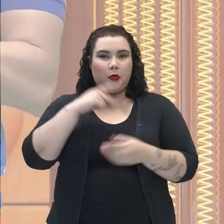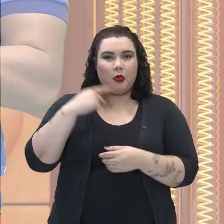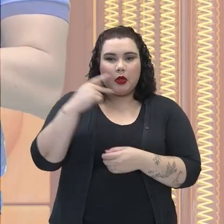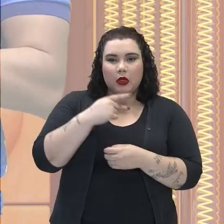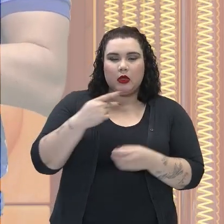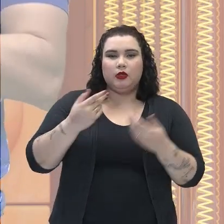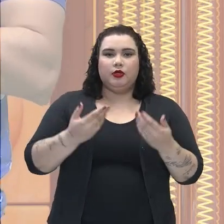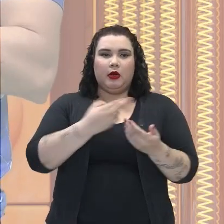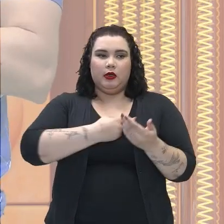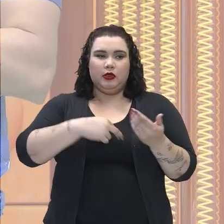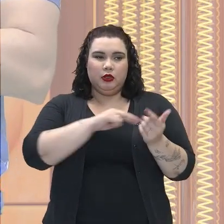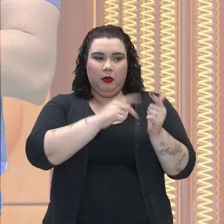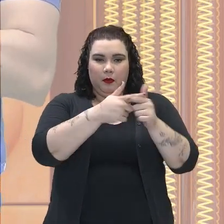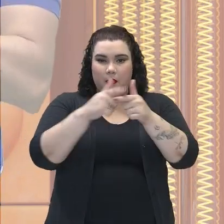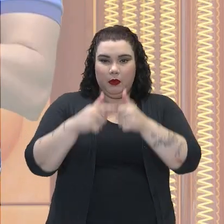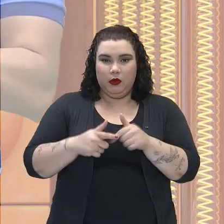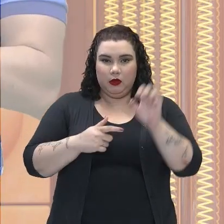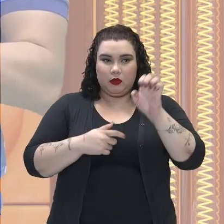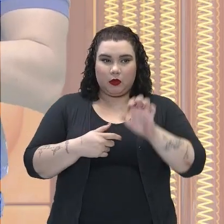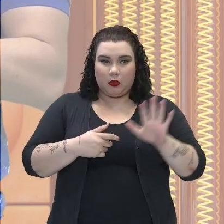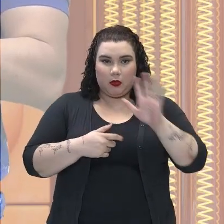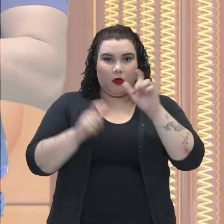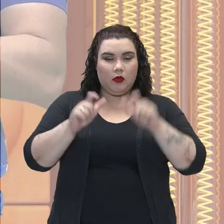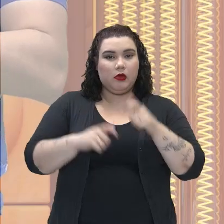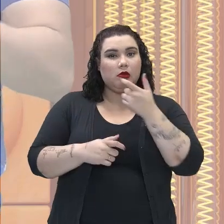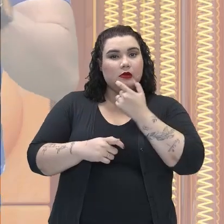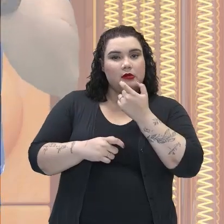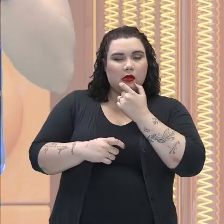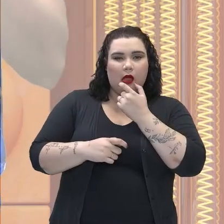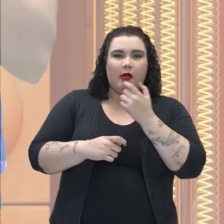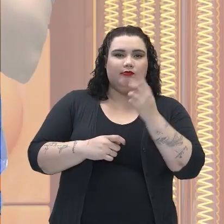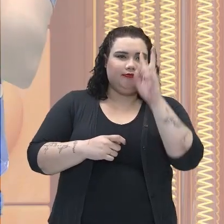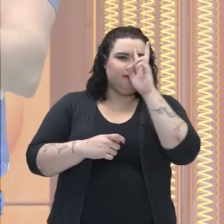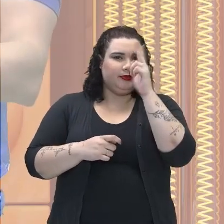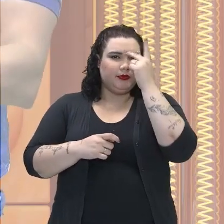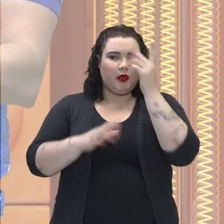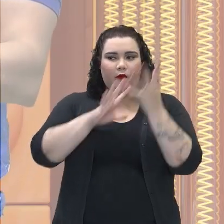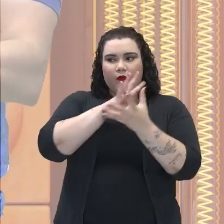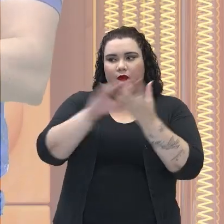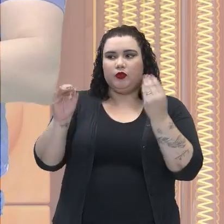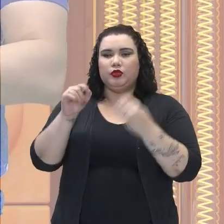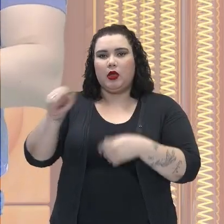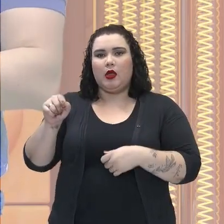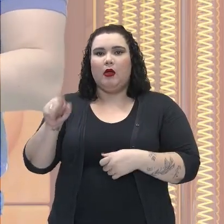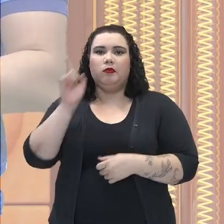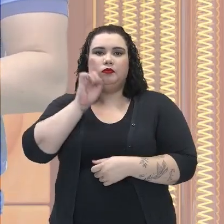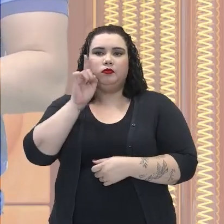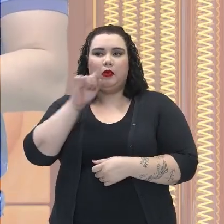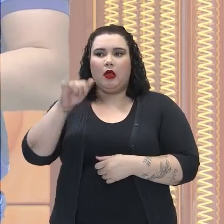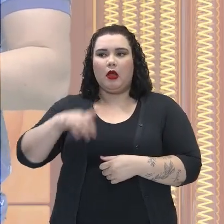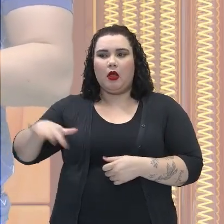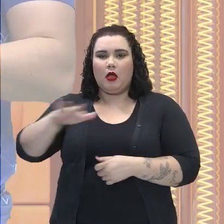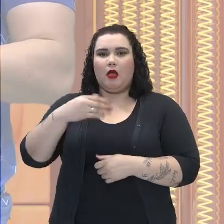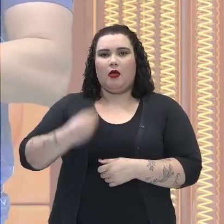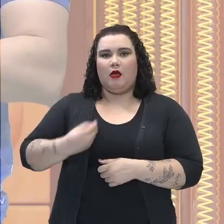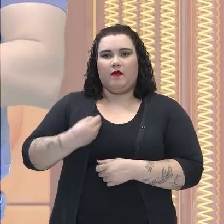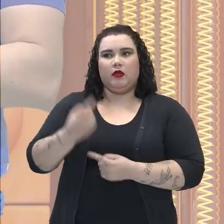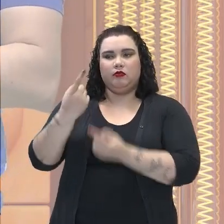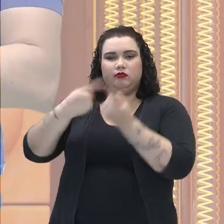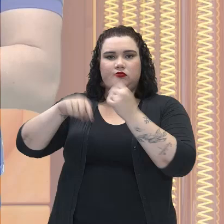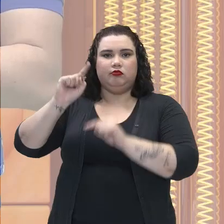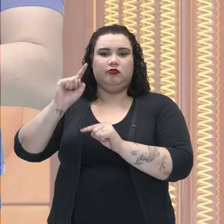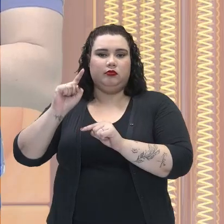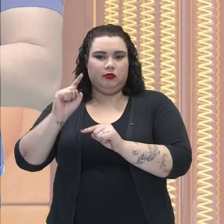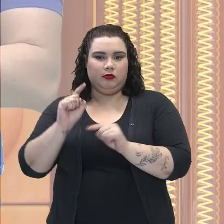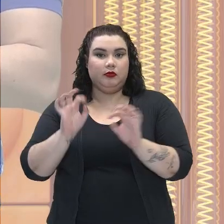e religiosas lá no continente europeu, lá na Inglaterra, por exemplo, e tentaram reconstruir sua vida nessa área onde está